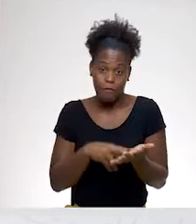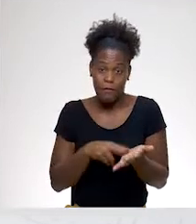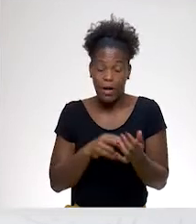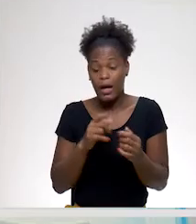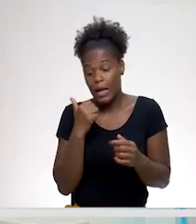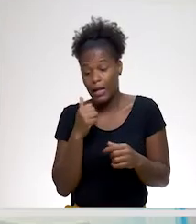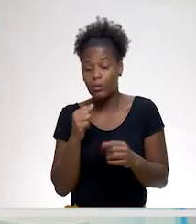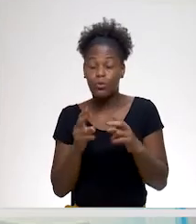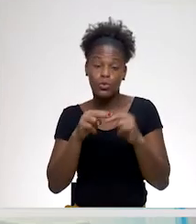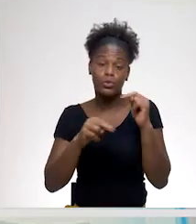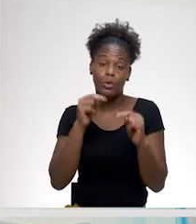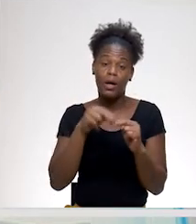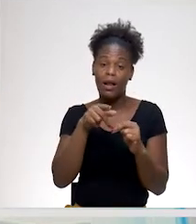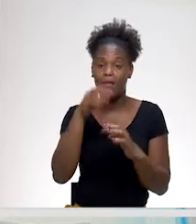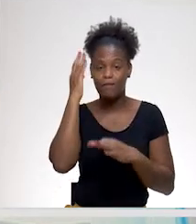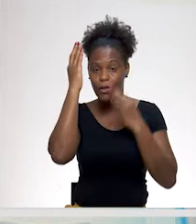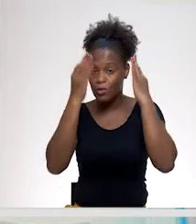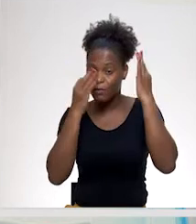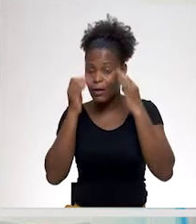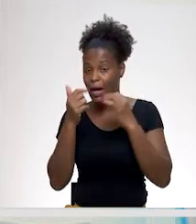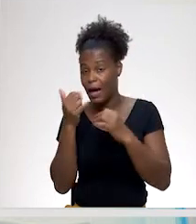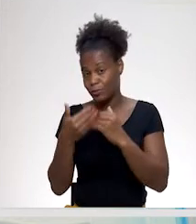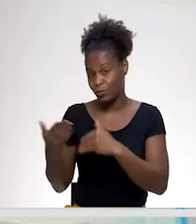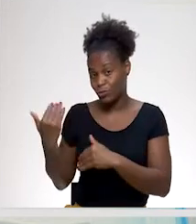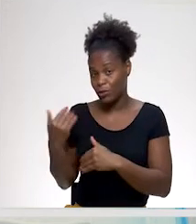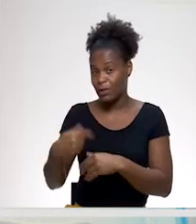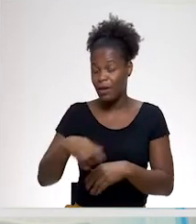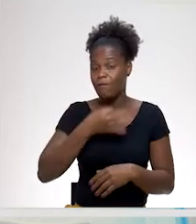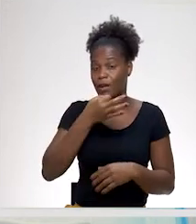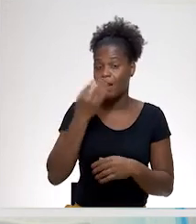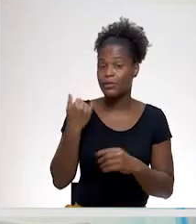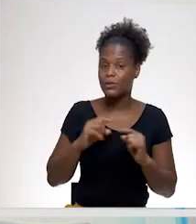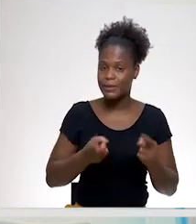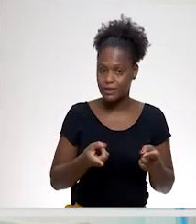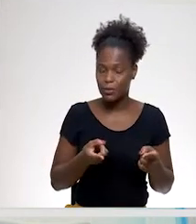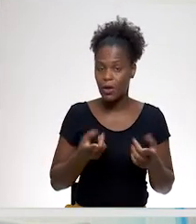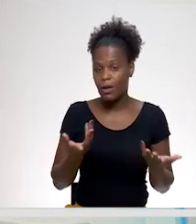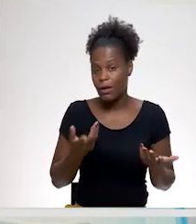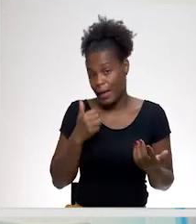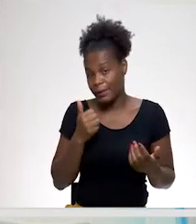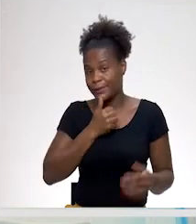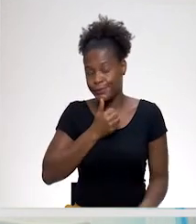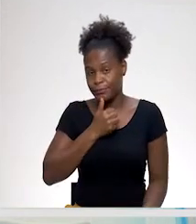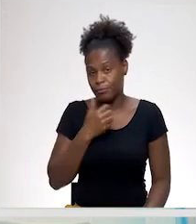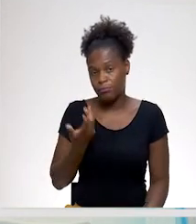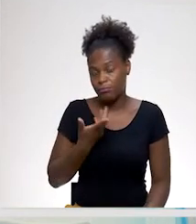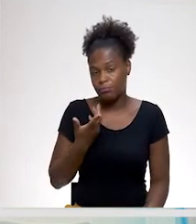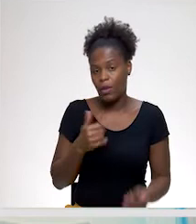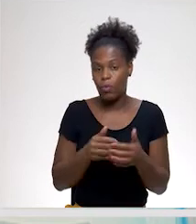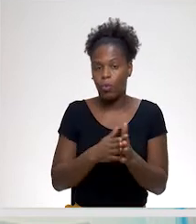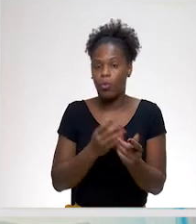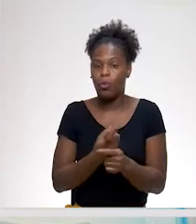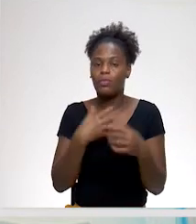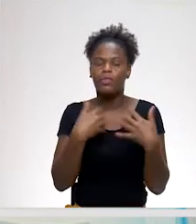Descartes, portanto, para construir aquela tal filosofia de que tínhamos falado no início, resolveu então